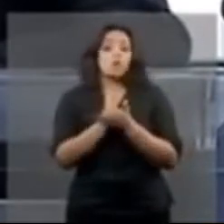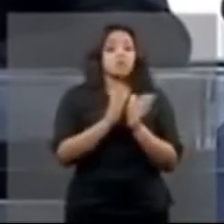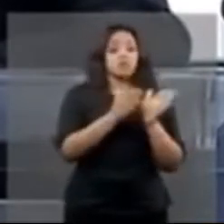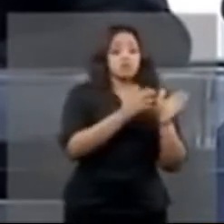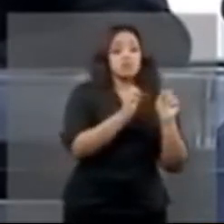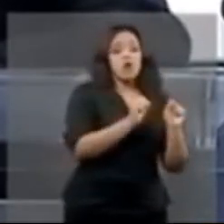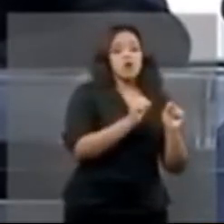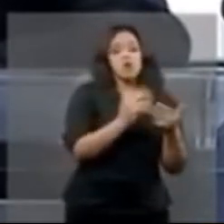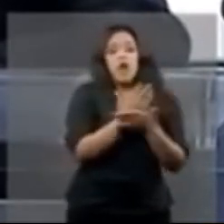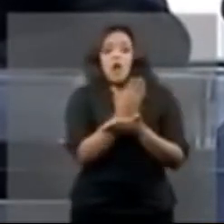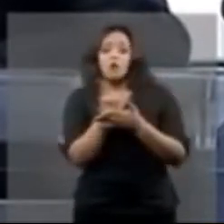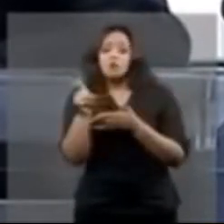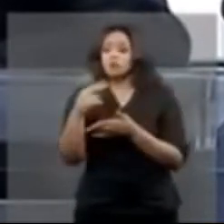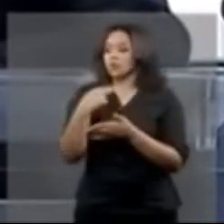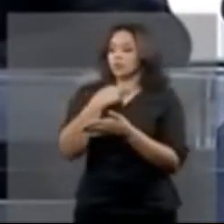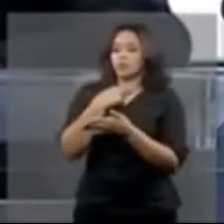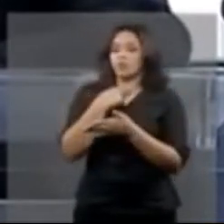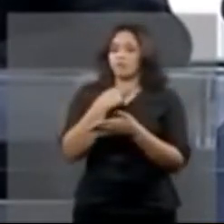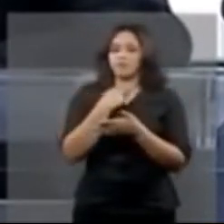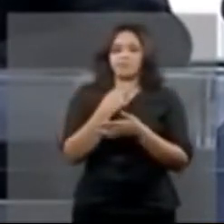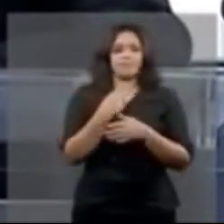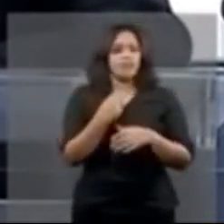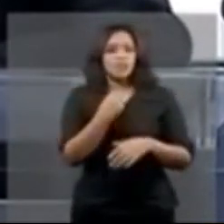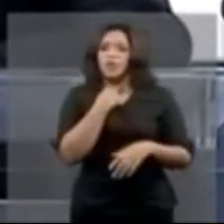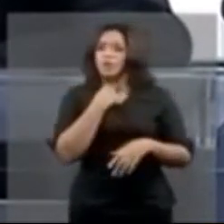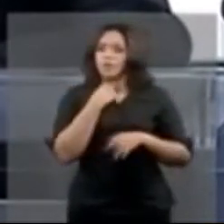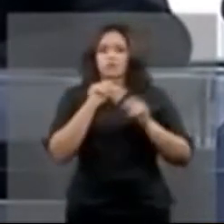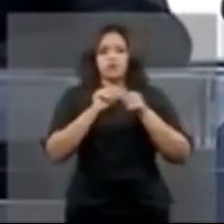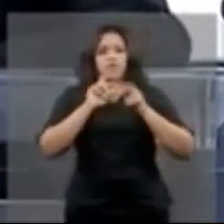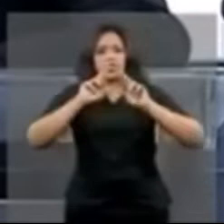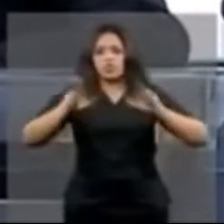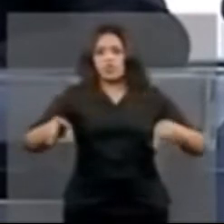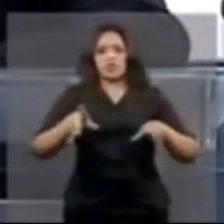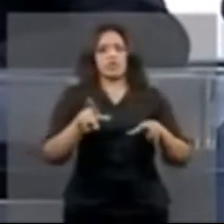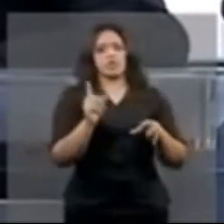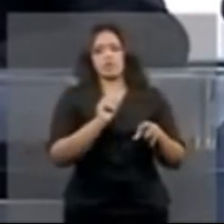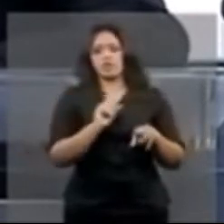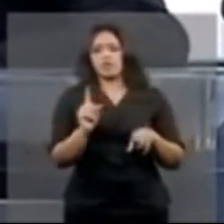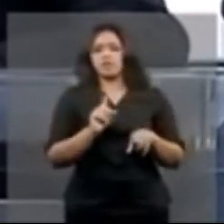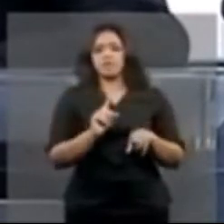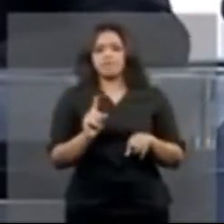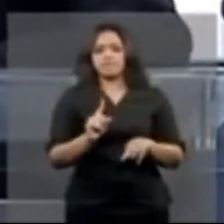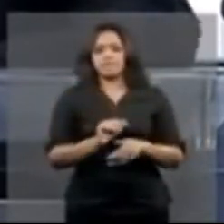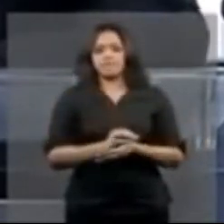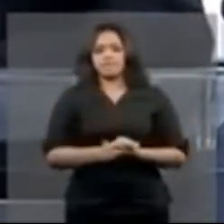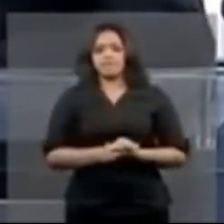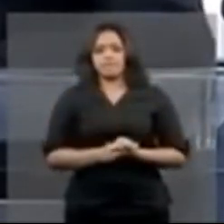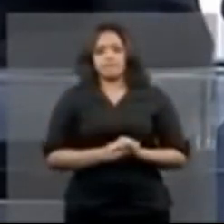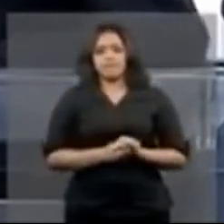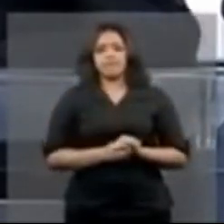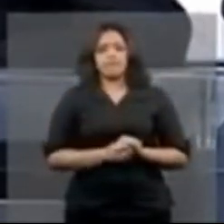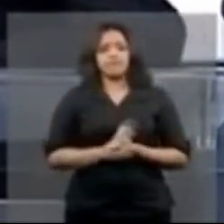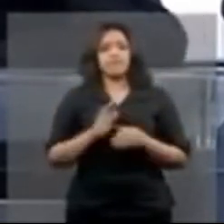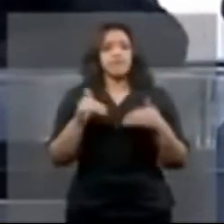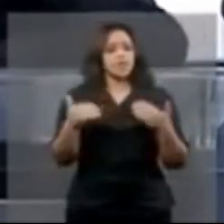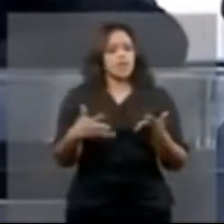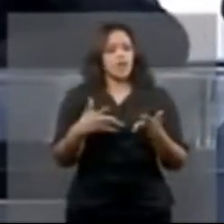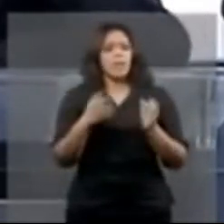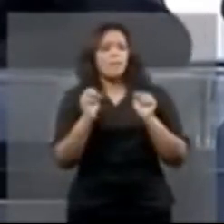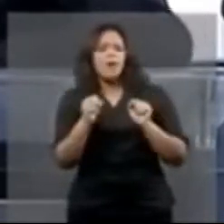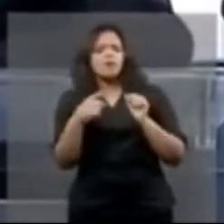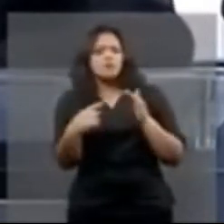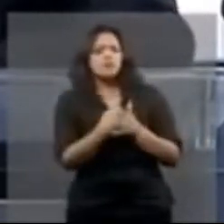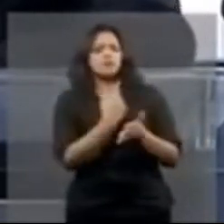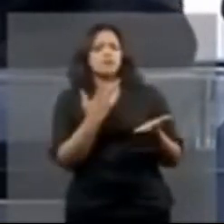outros. Essa discriminação é iníqua e excludente. Então, poderíamos nos perguntar